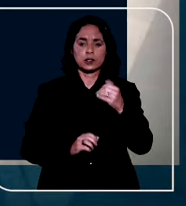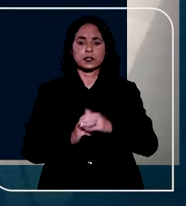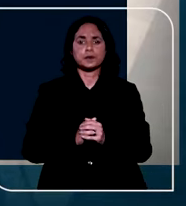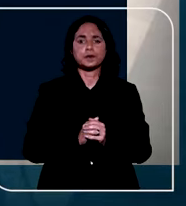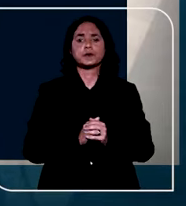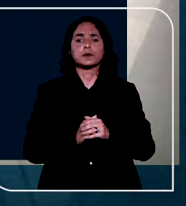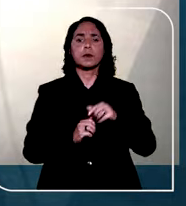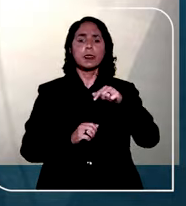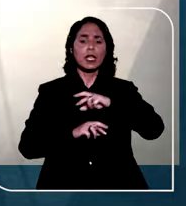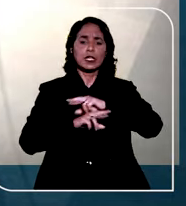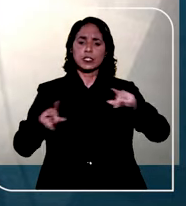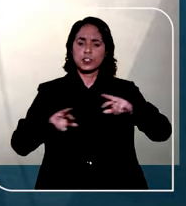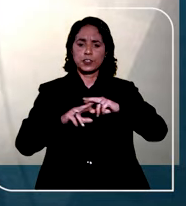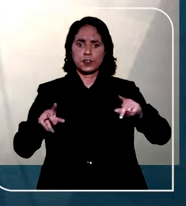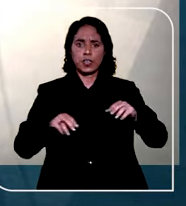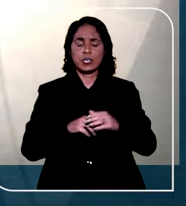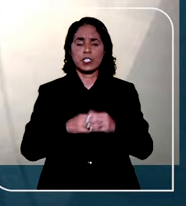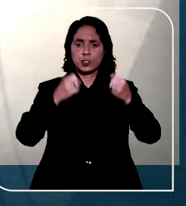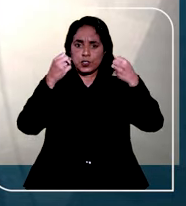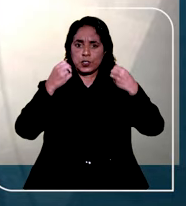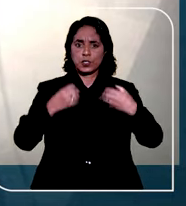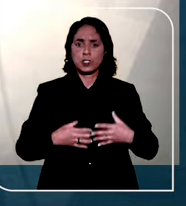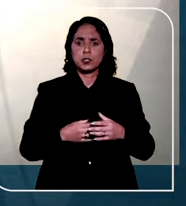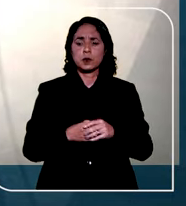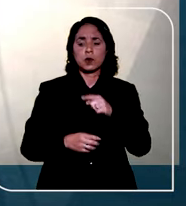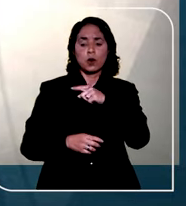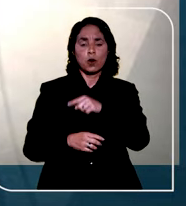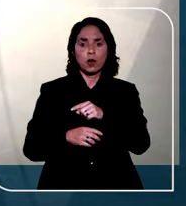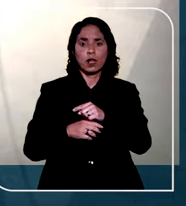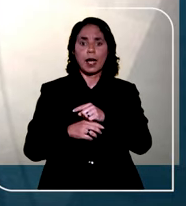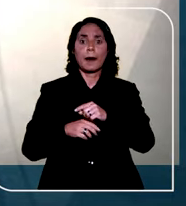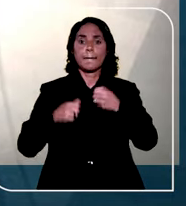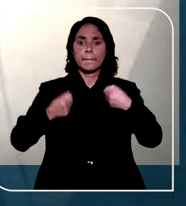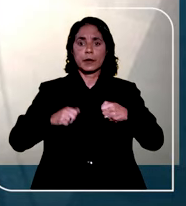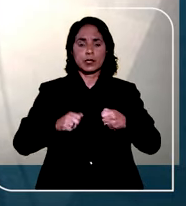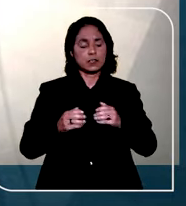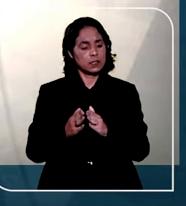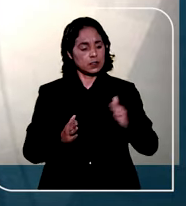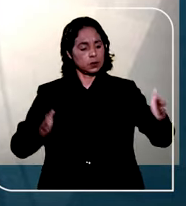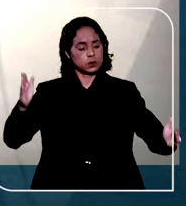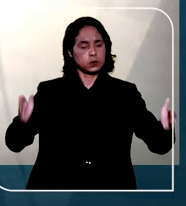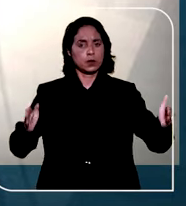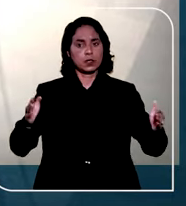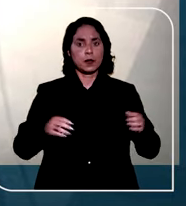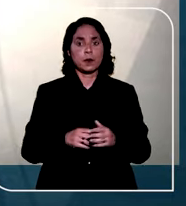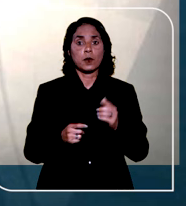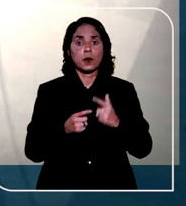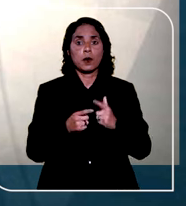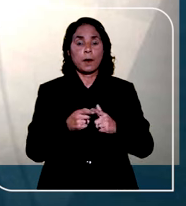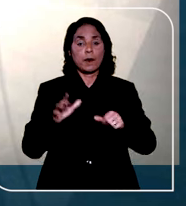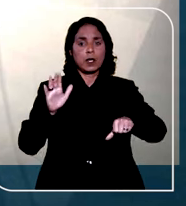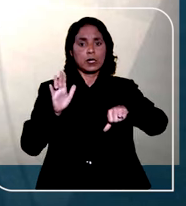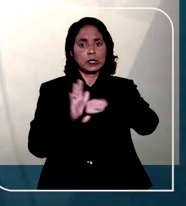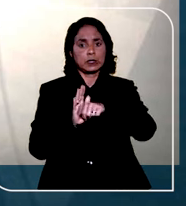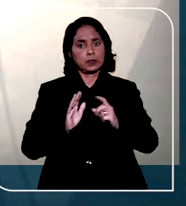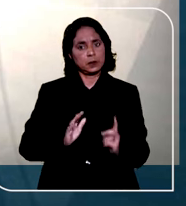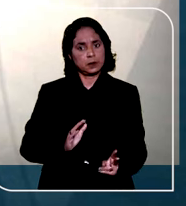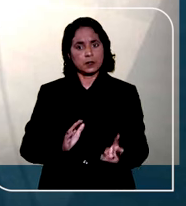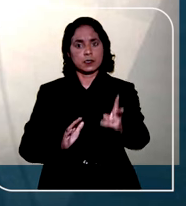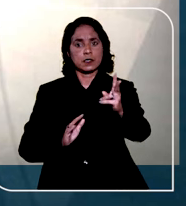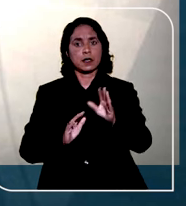Jesuino rissato comentou que o Estado de flagrância se prolonga no tempo quando se trata de crime permanente Mas esta